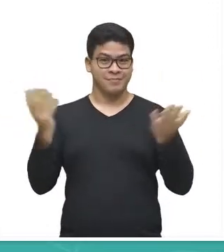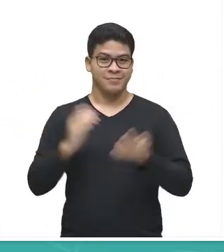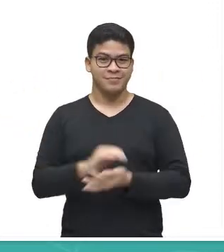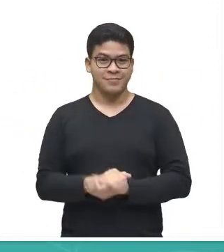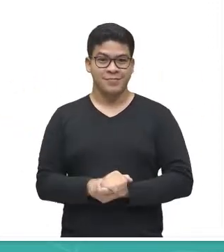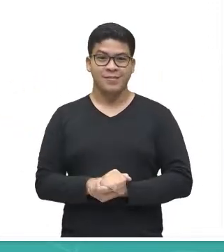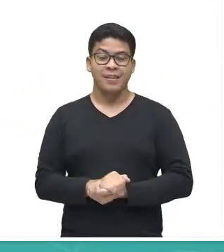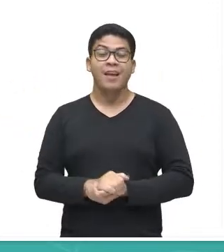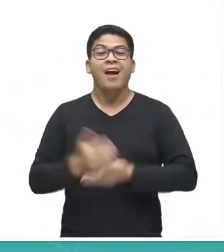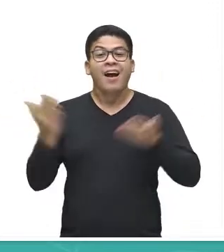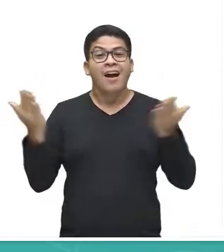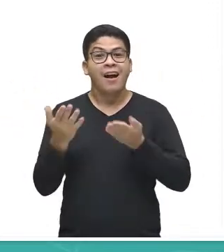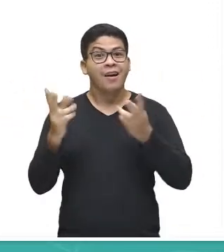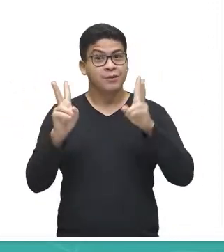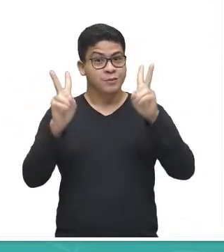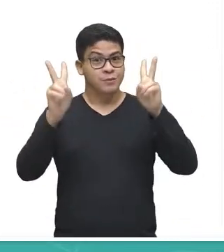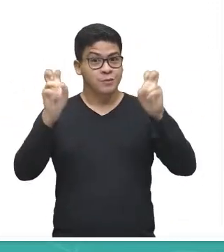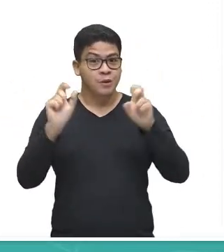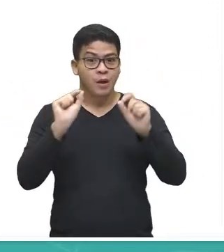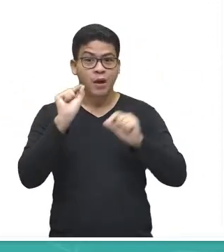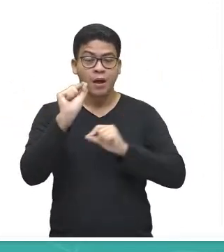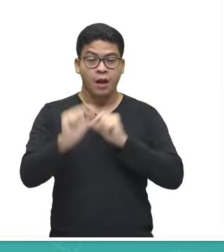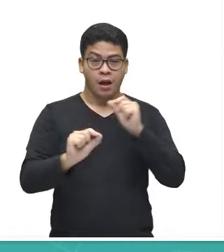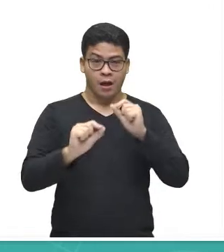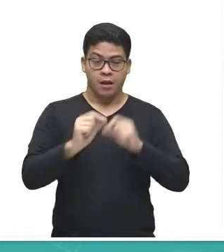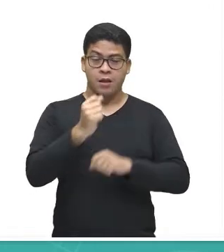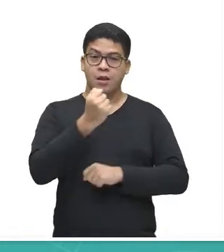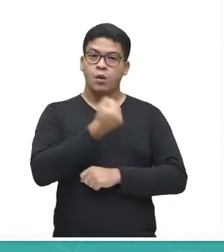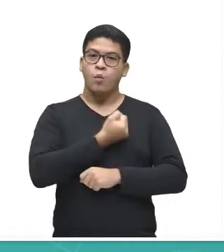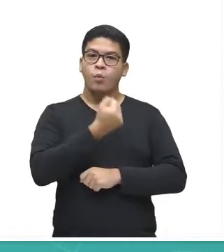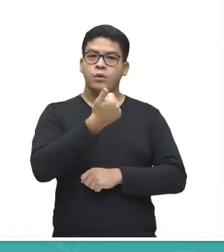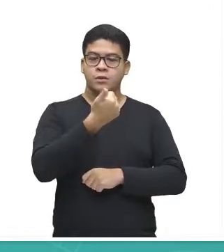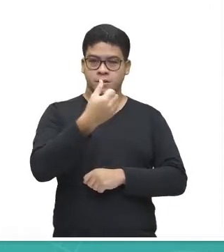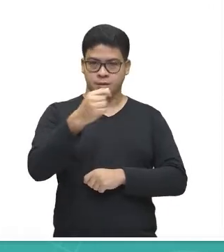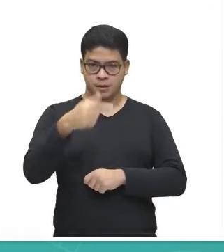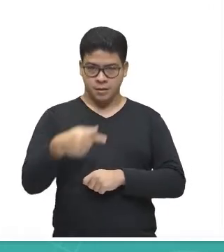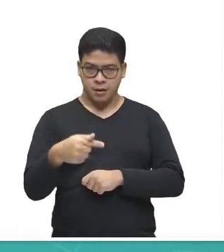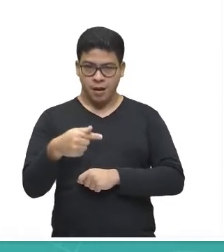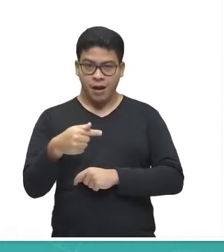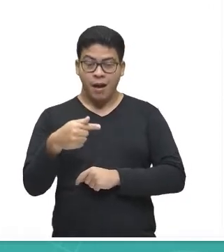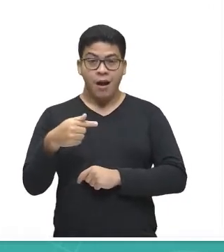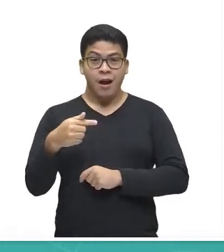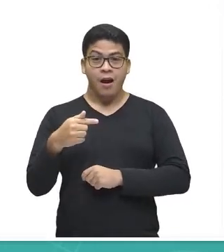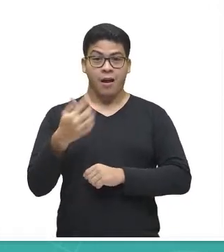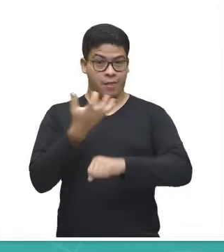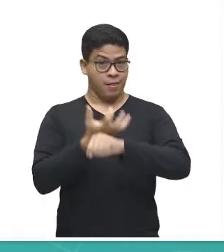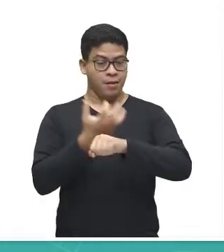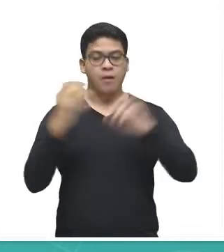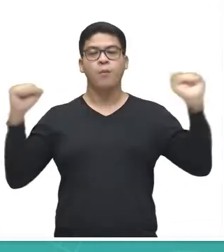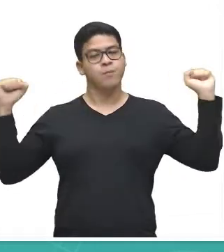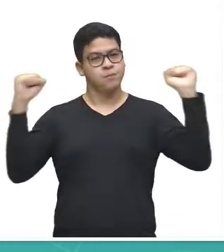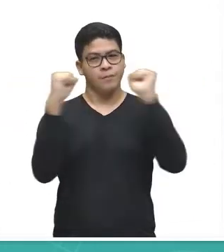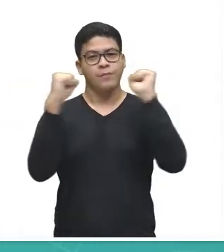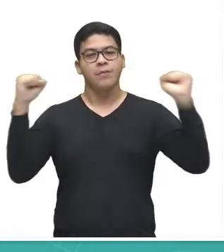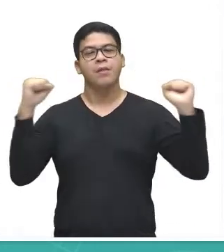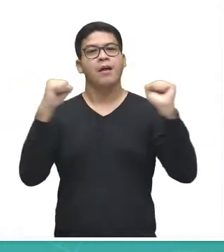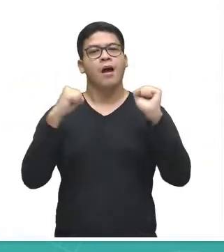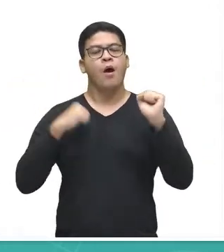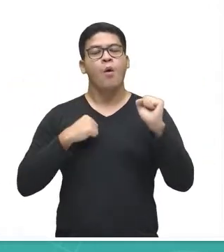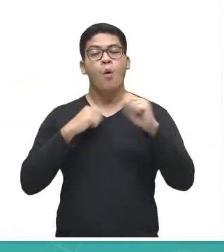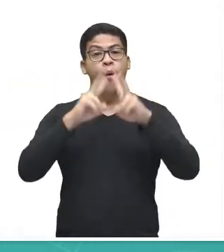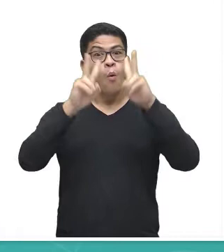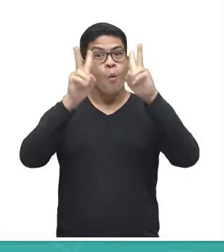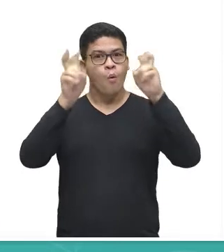Muito bem, hoje a nossa aula número 17, aula de Educação Física, e nós trazemos